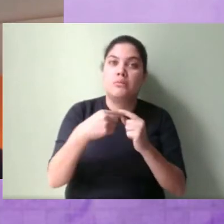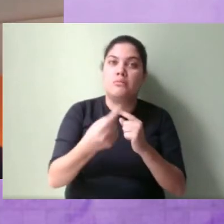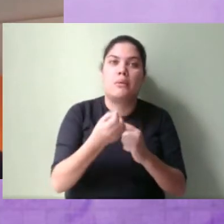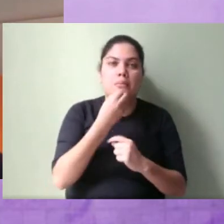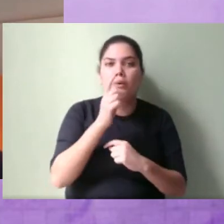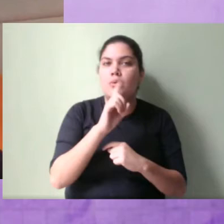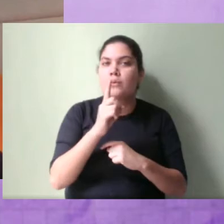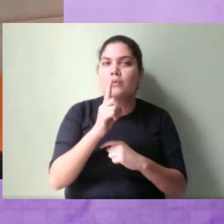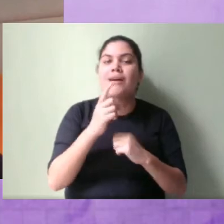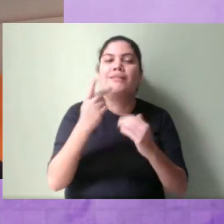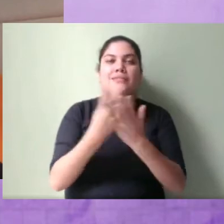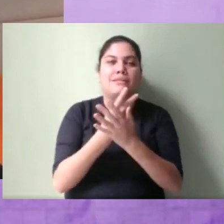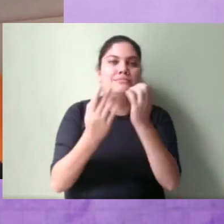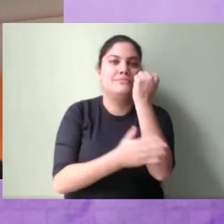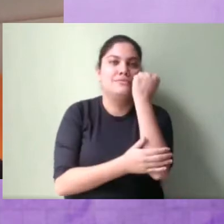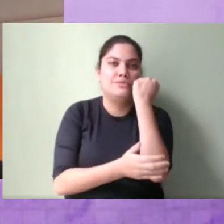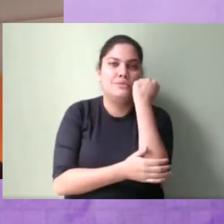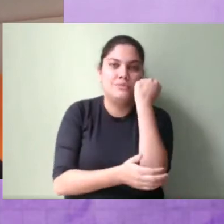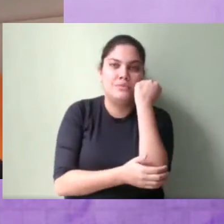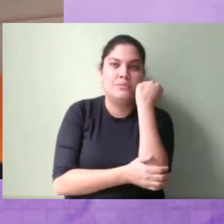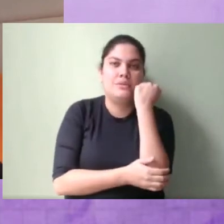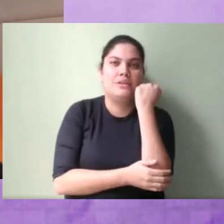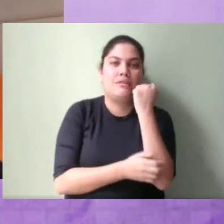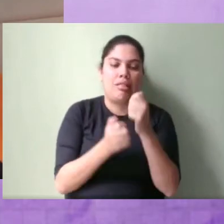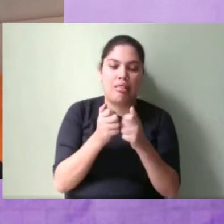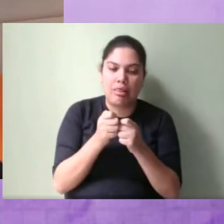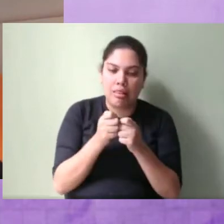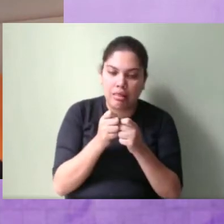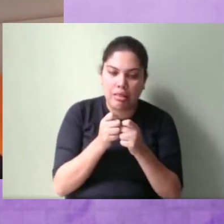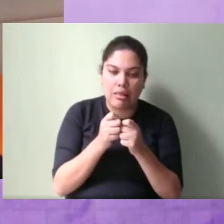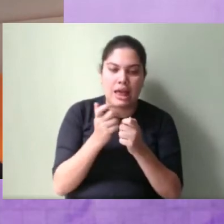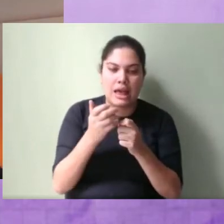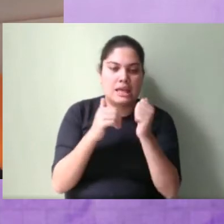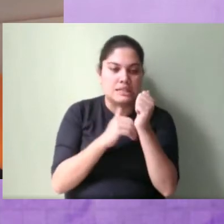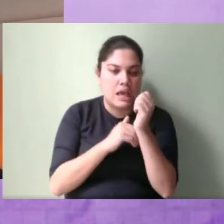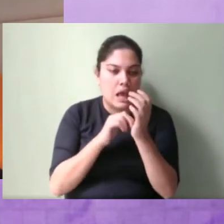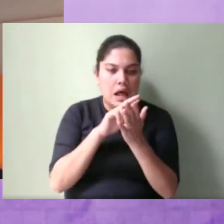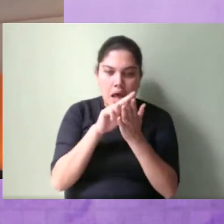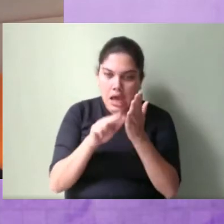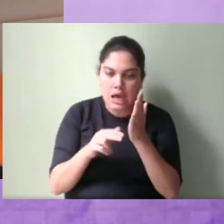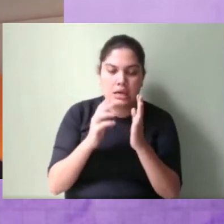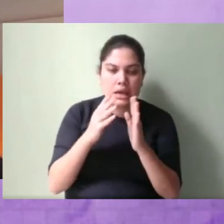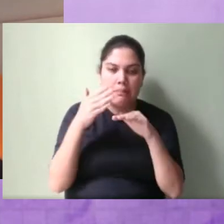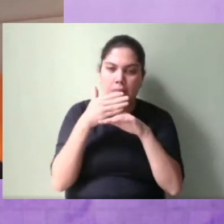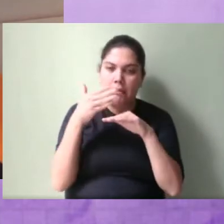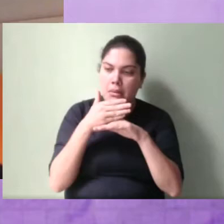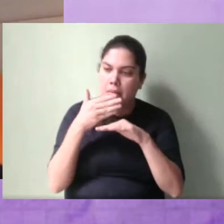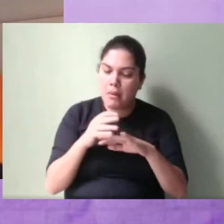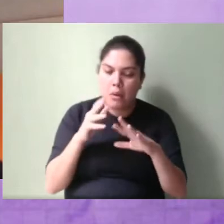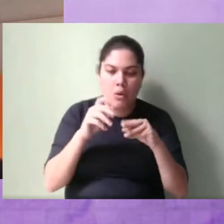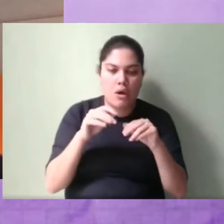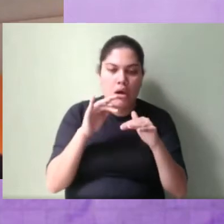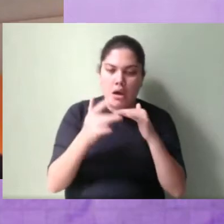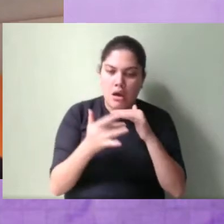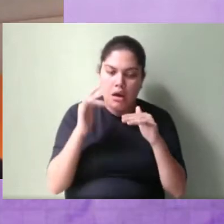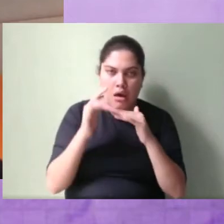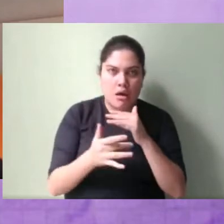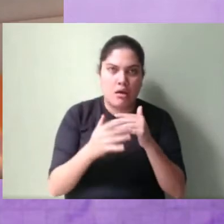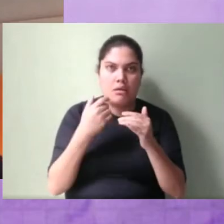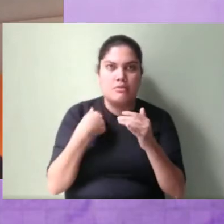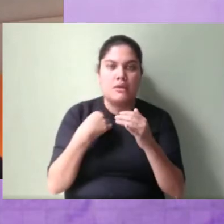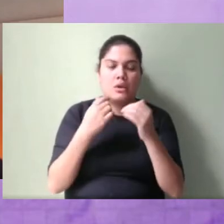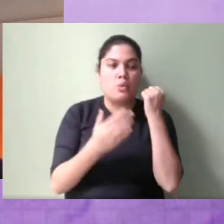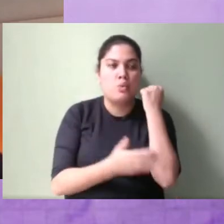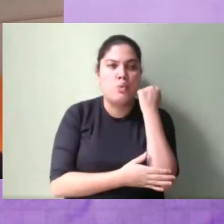vai te colocando numa bolha onde realmente só é bom quando vocês dois estão juntos, até que não fica mais bom. O ciúme acontece ali dentro, a monitoração do